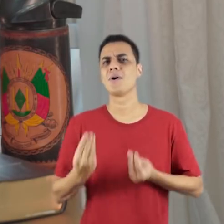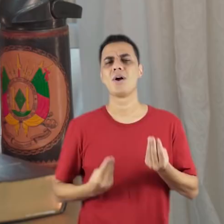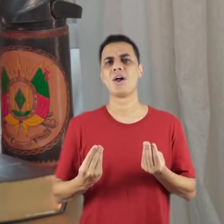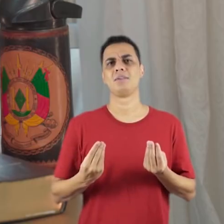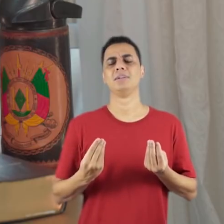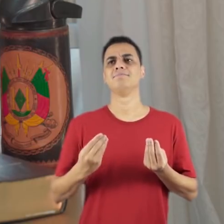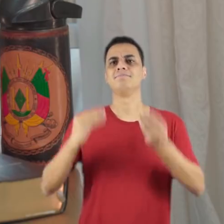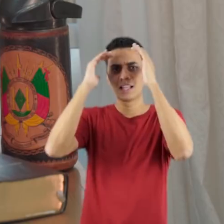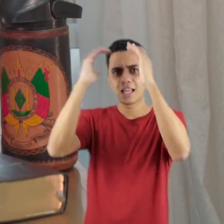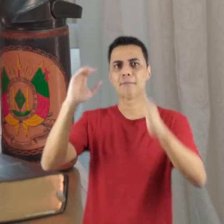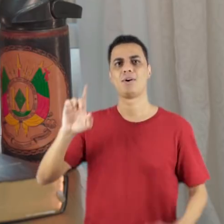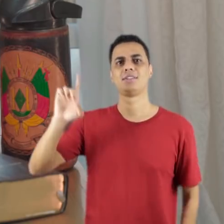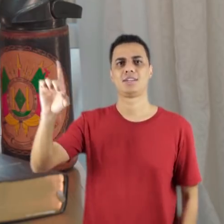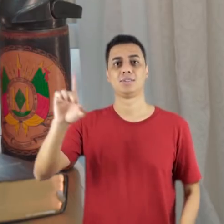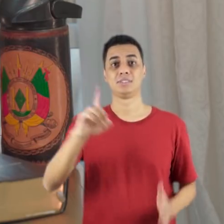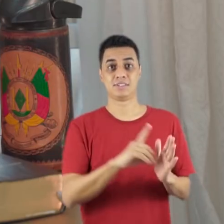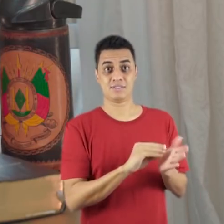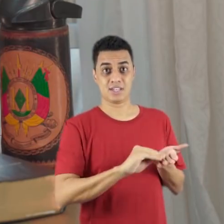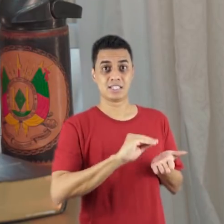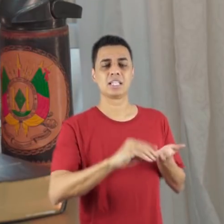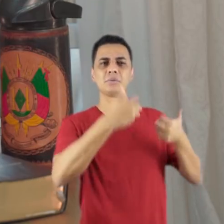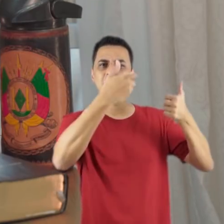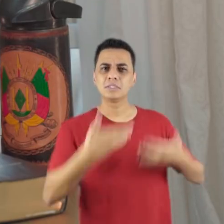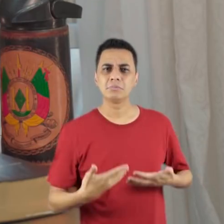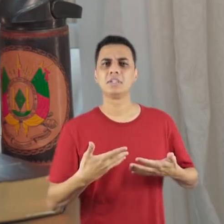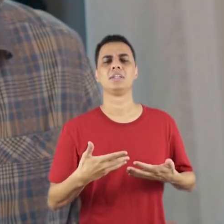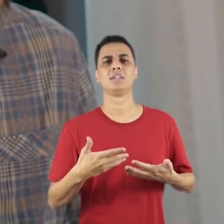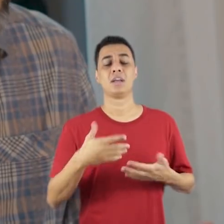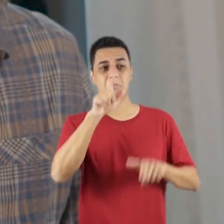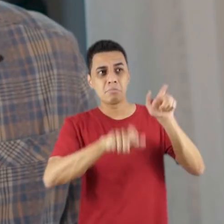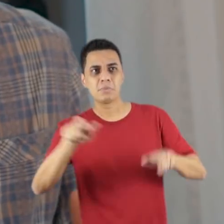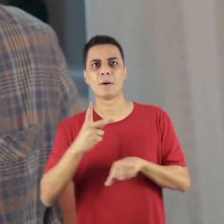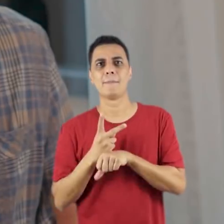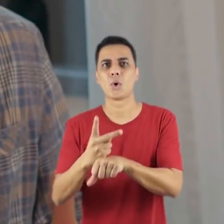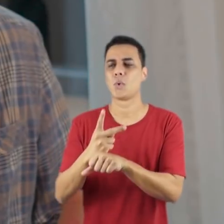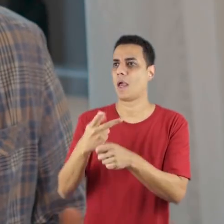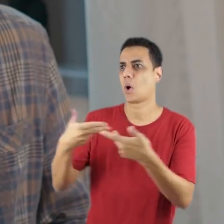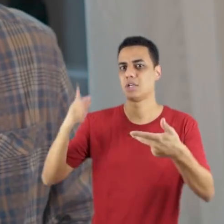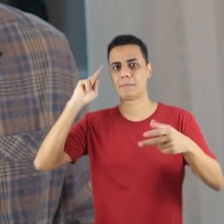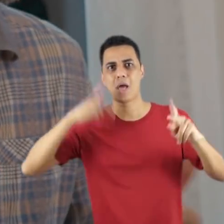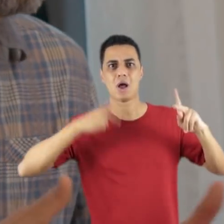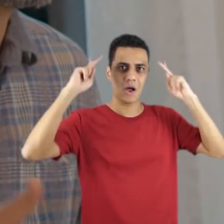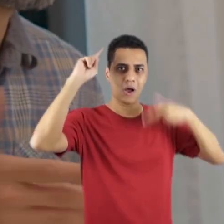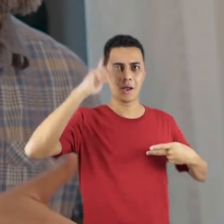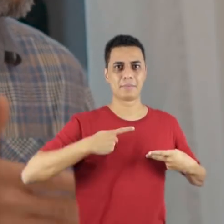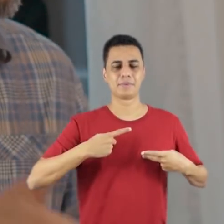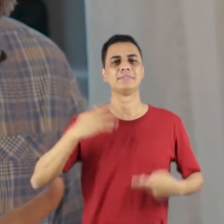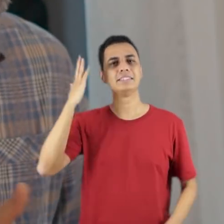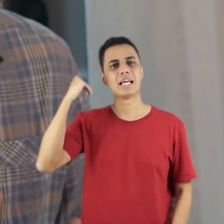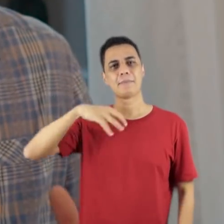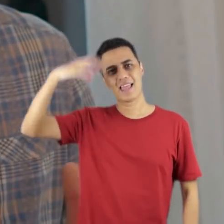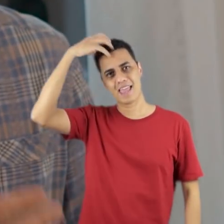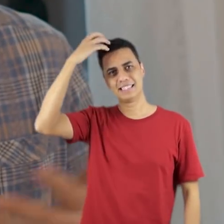o segredo para se obter boa parte daquilo que muitos correm atrás na sua vida. Certamente um rei como Salomão, representando os ricos e